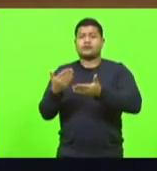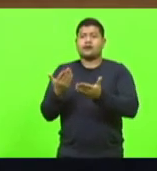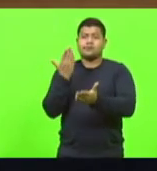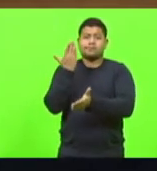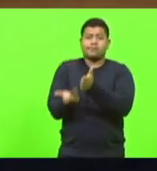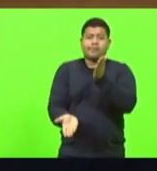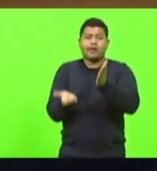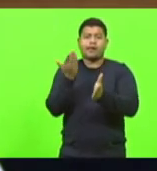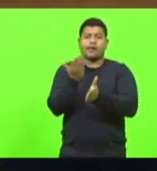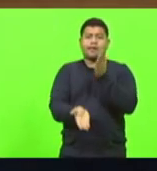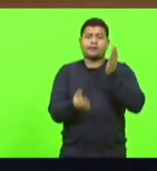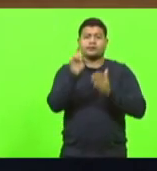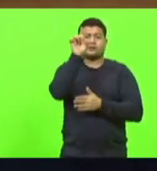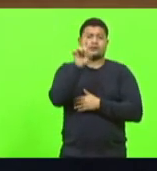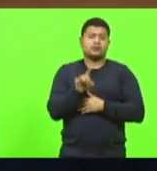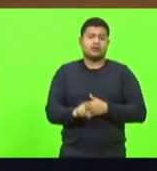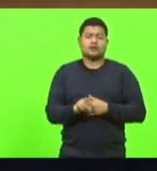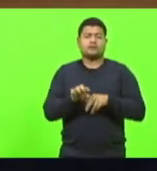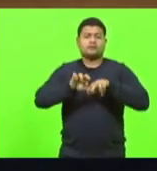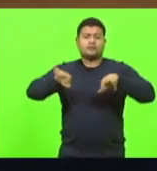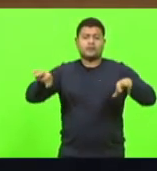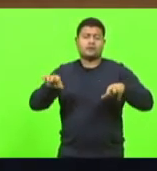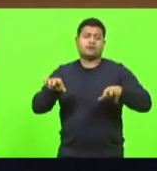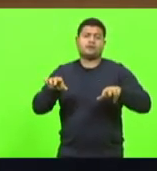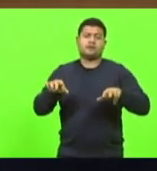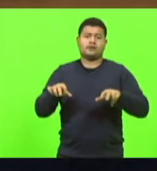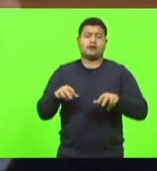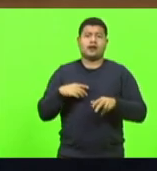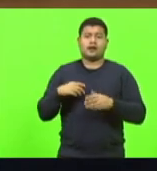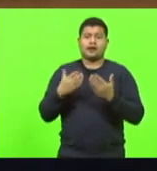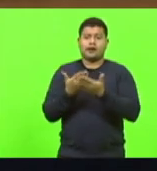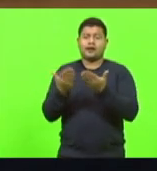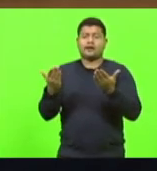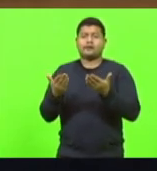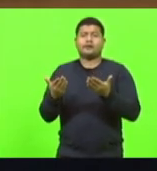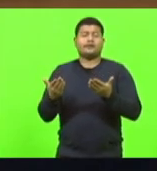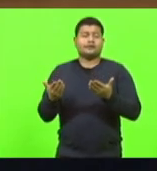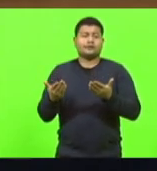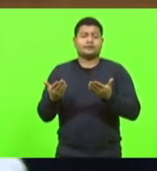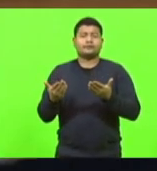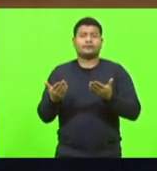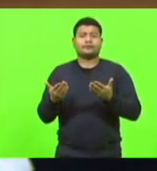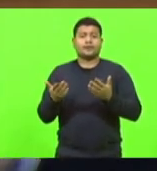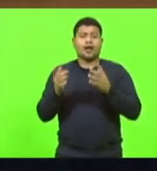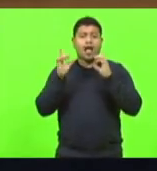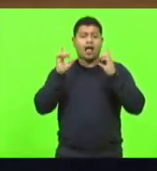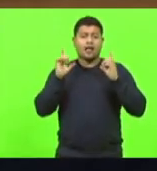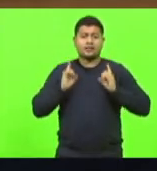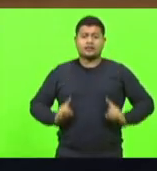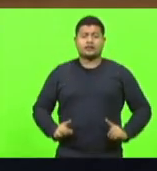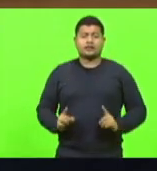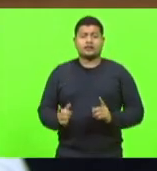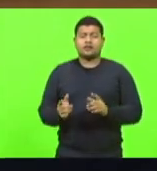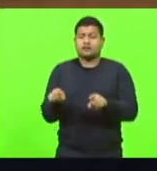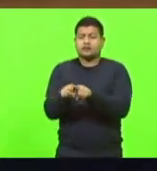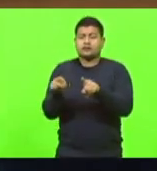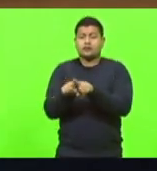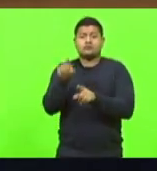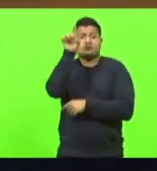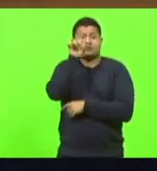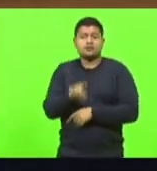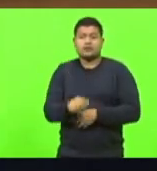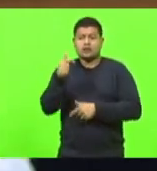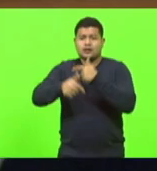garantias constitucionais por perdendo dignidade e fundamentalmente vou perdendo direito de trabalhar o